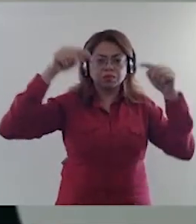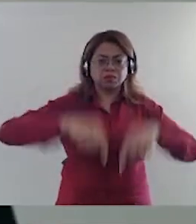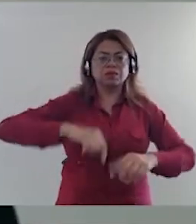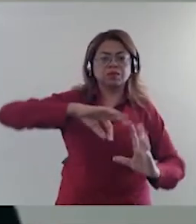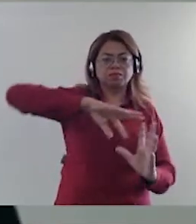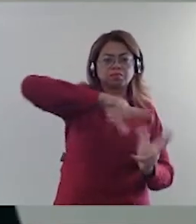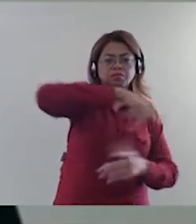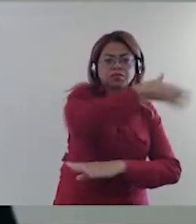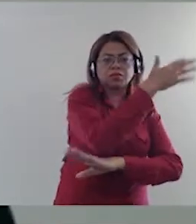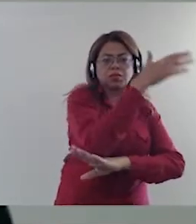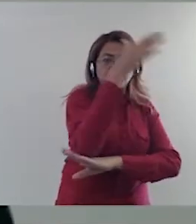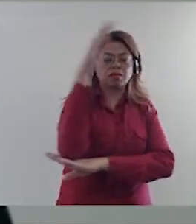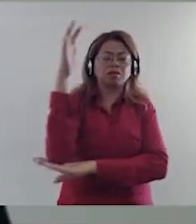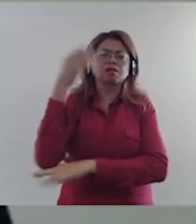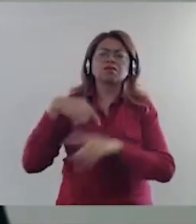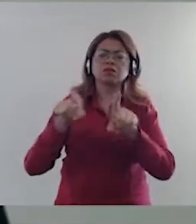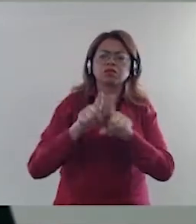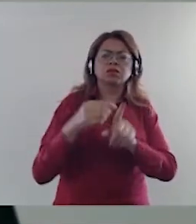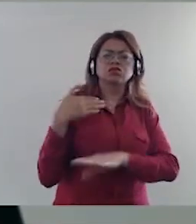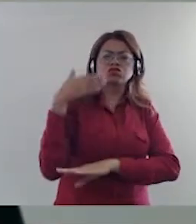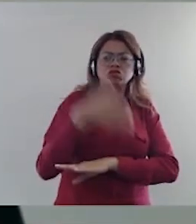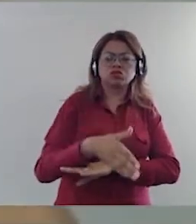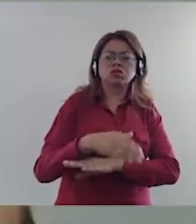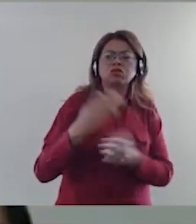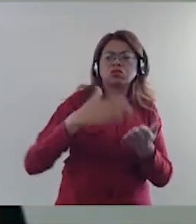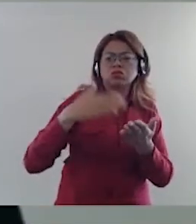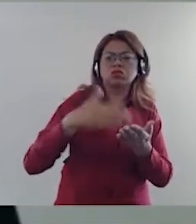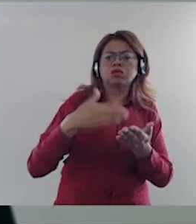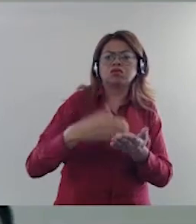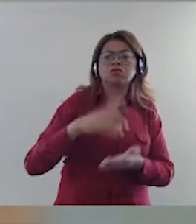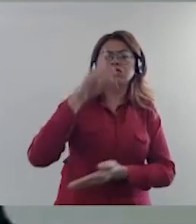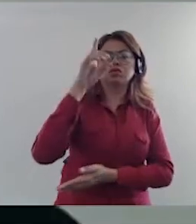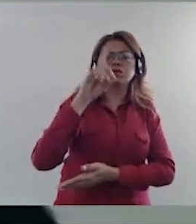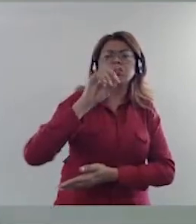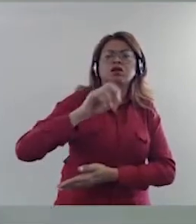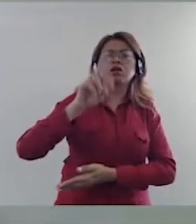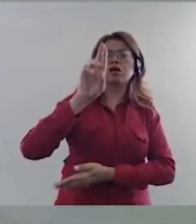expressões conhecidas nas obras de Descartes. Mas, porém, somos